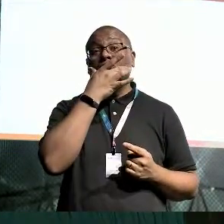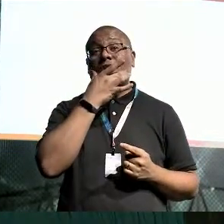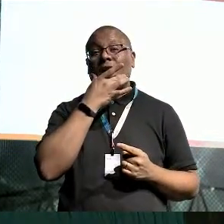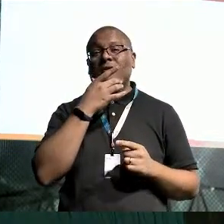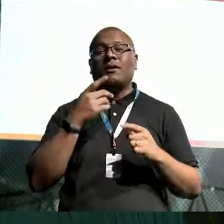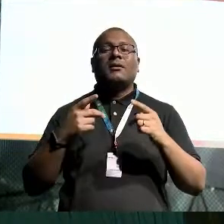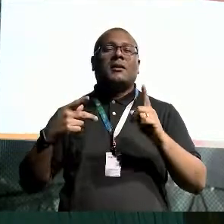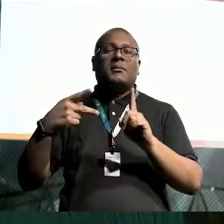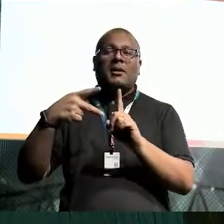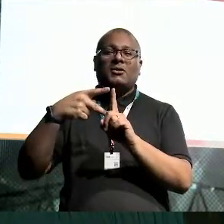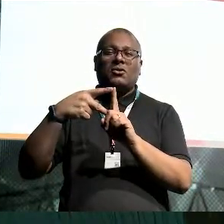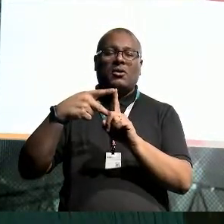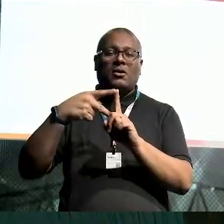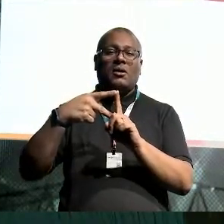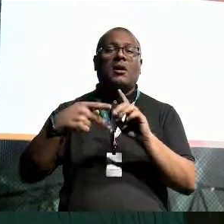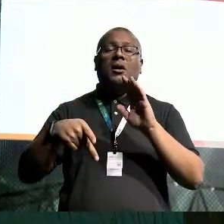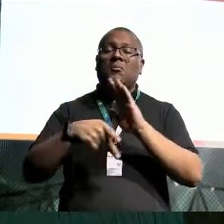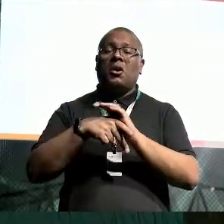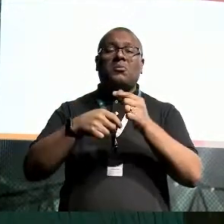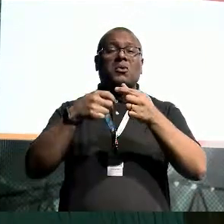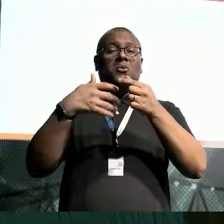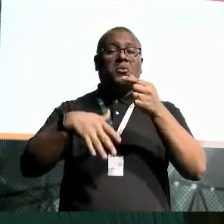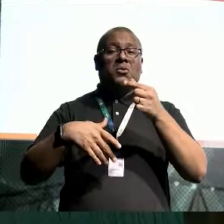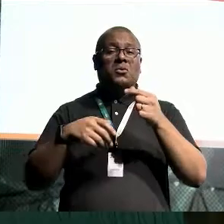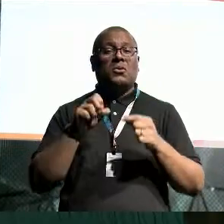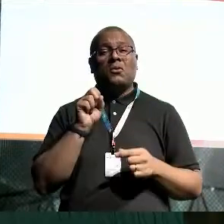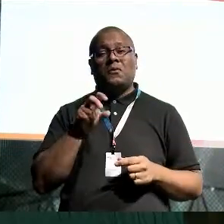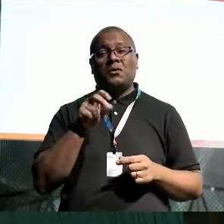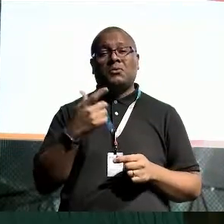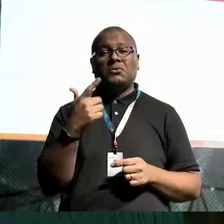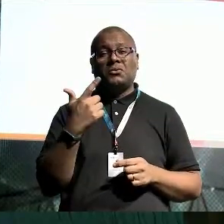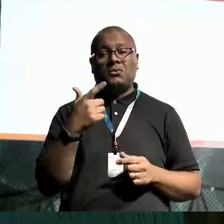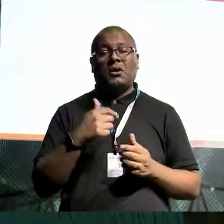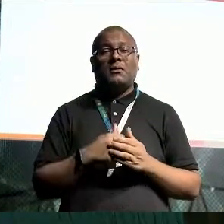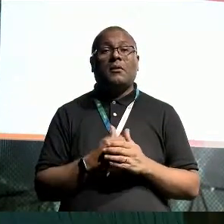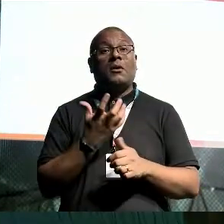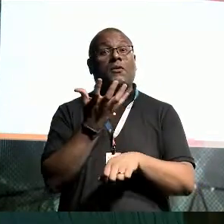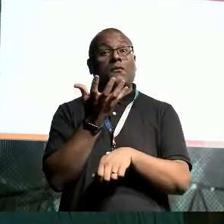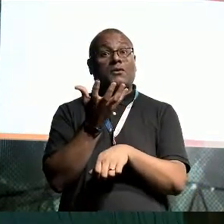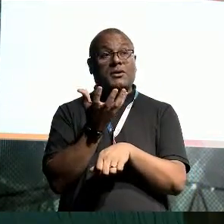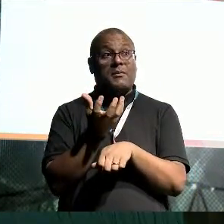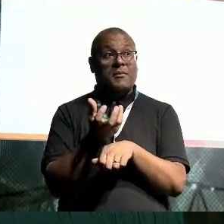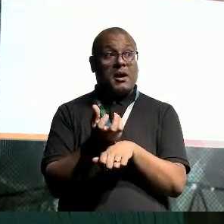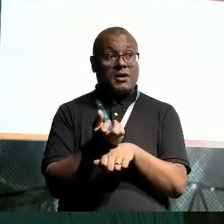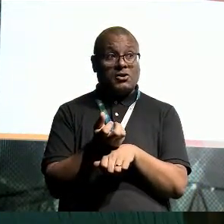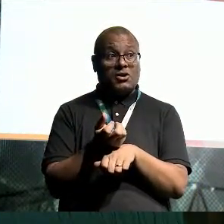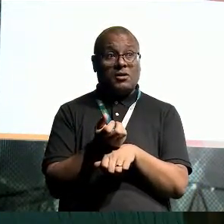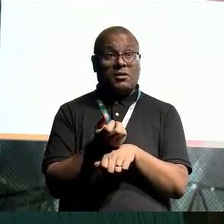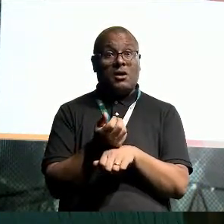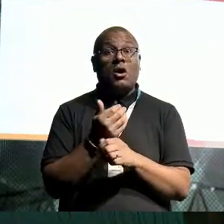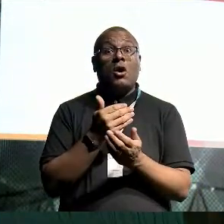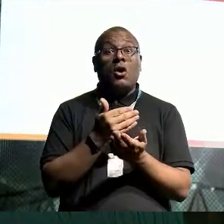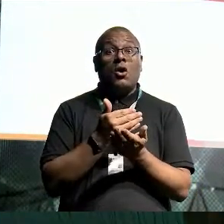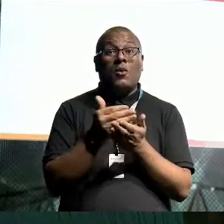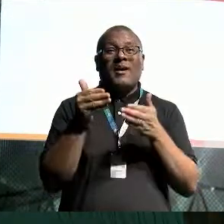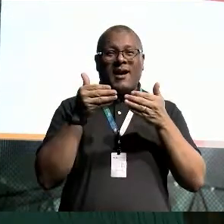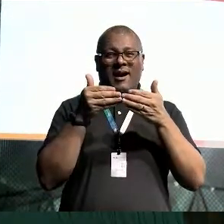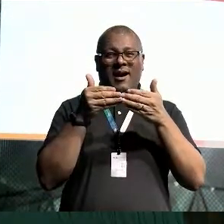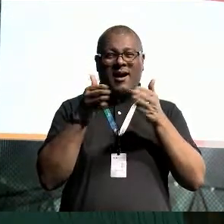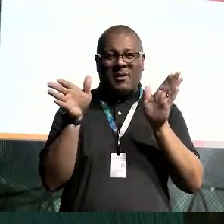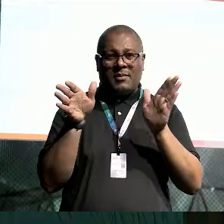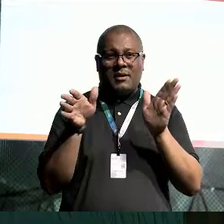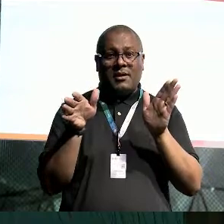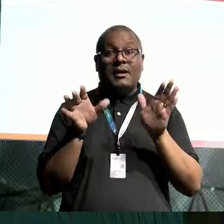na Play Store, é do Google, então não tem vírus. Você baixa e ali, a partir do momento que você habilita,